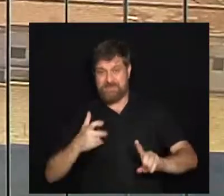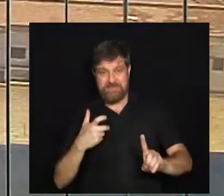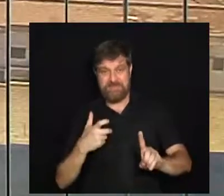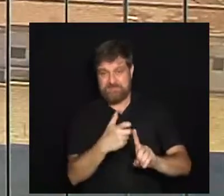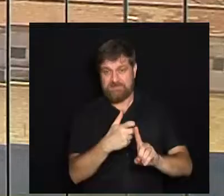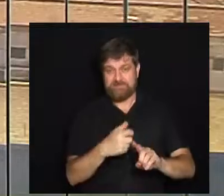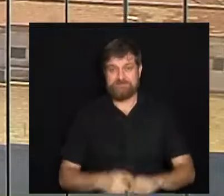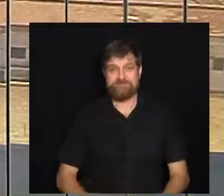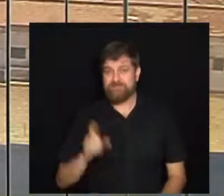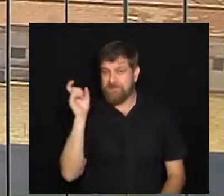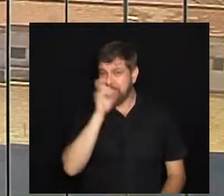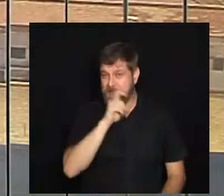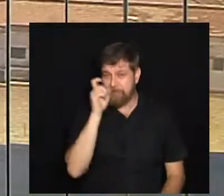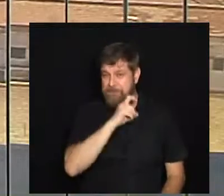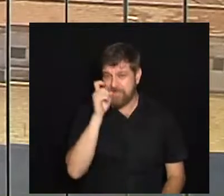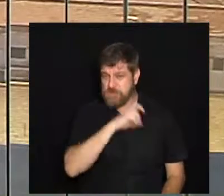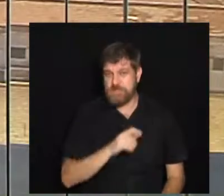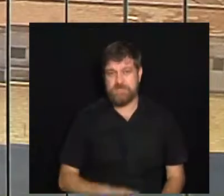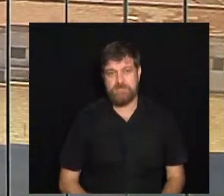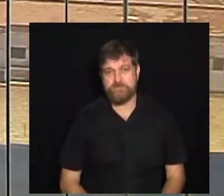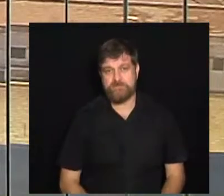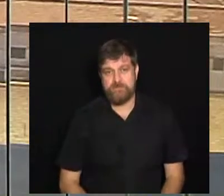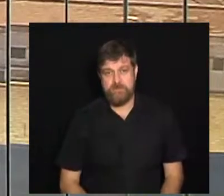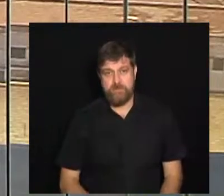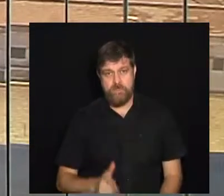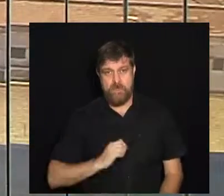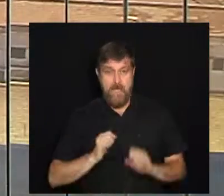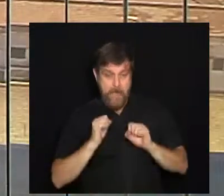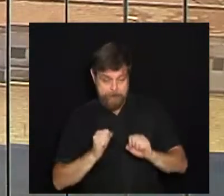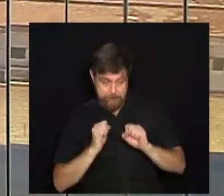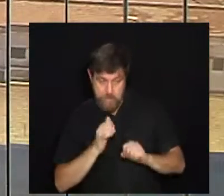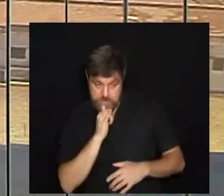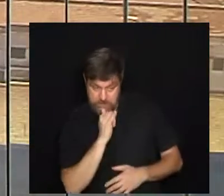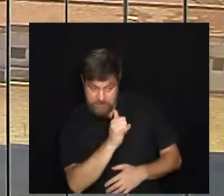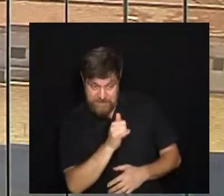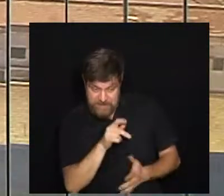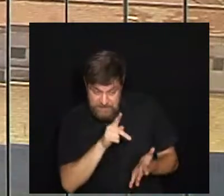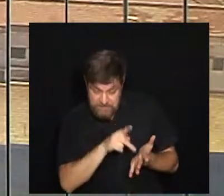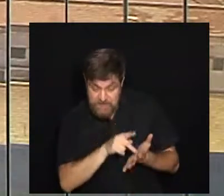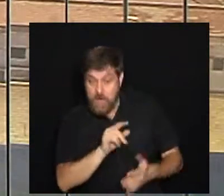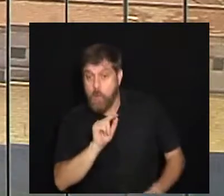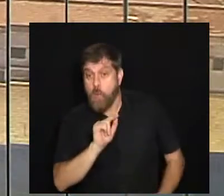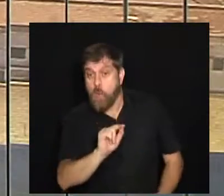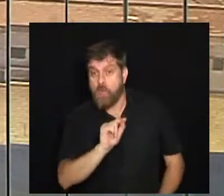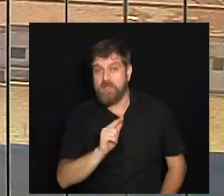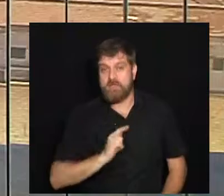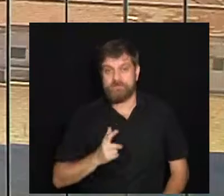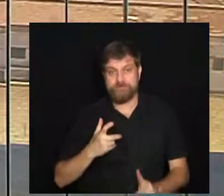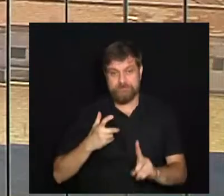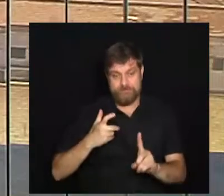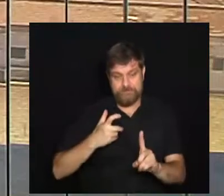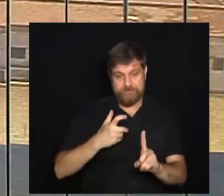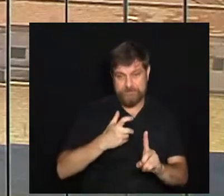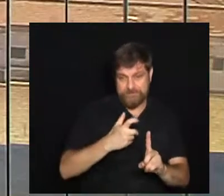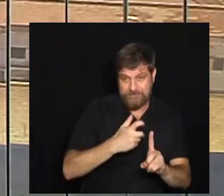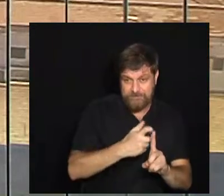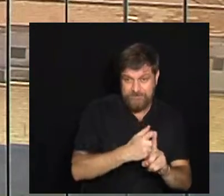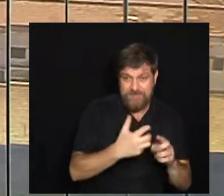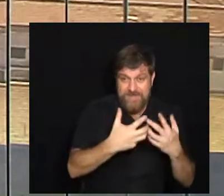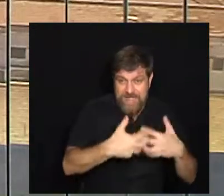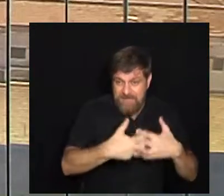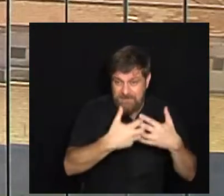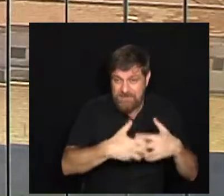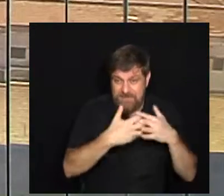fake news mentir em dois meses é que a gente pode falar com certeza para as pessoas é que falassem vacina que